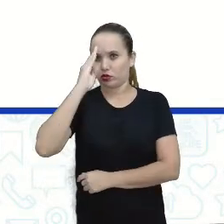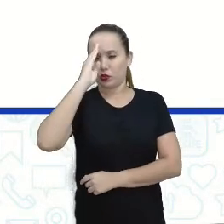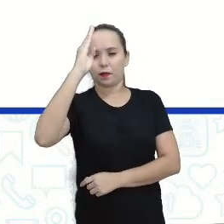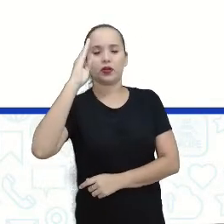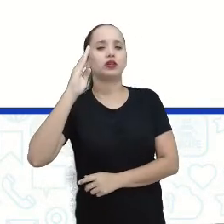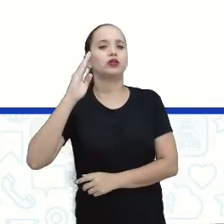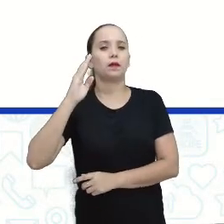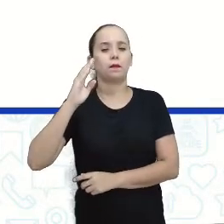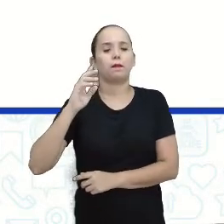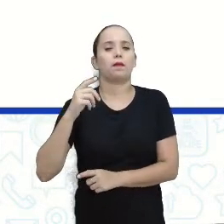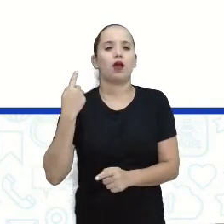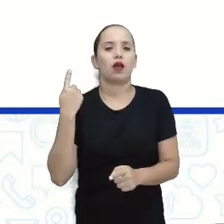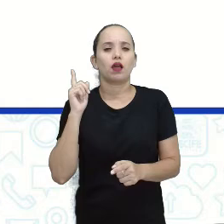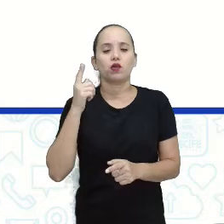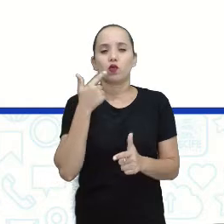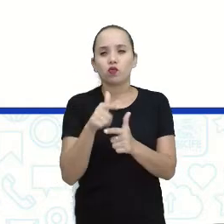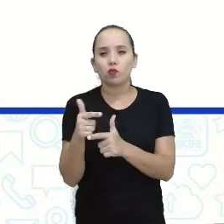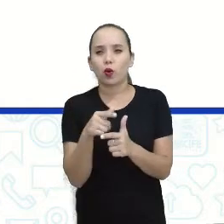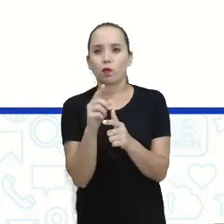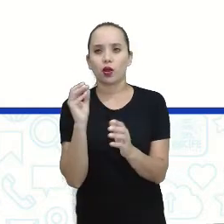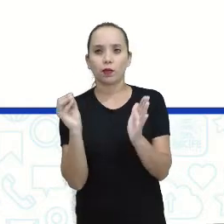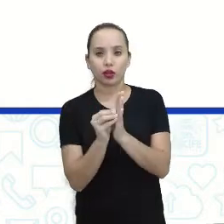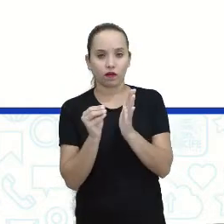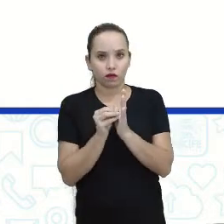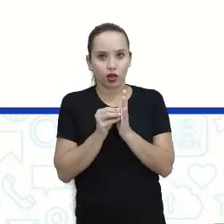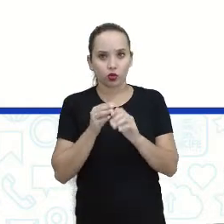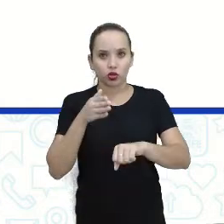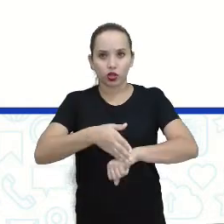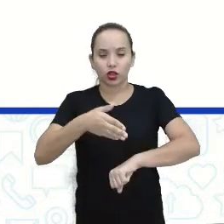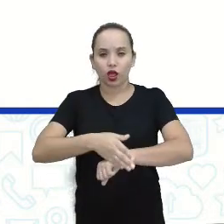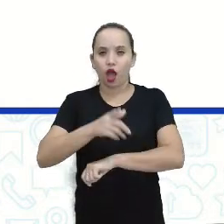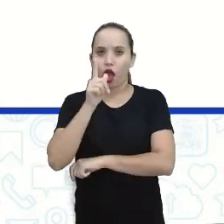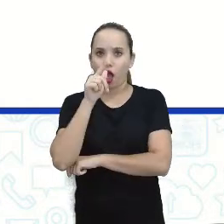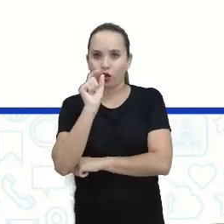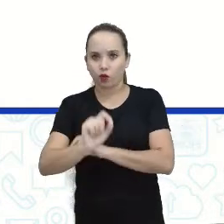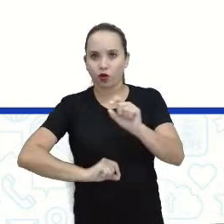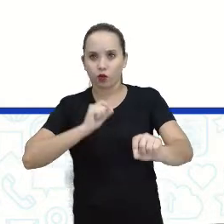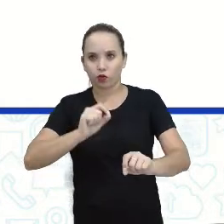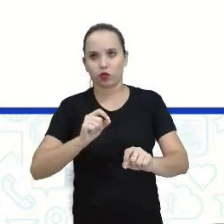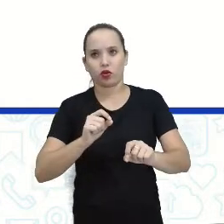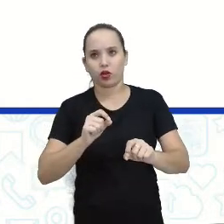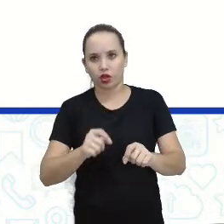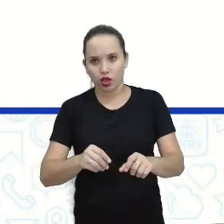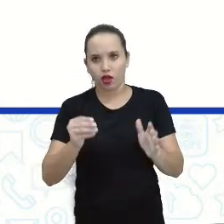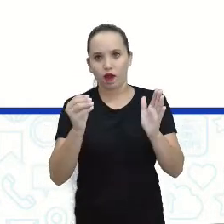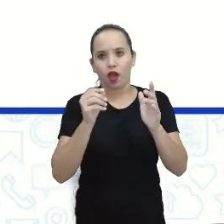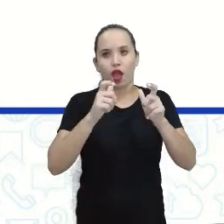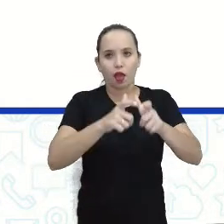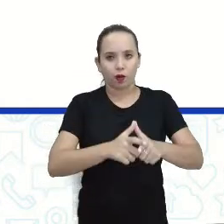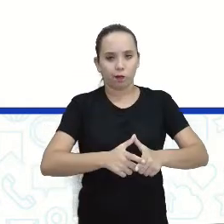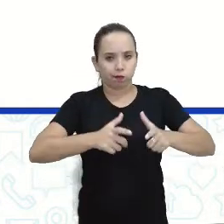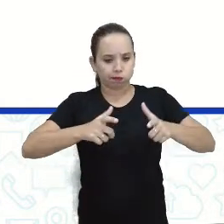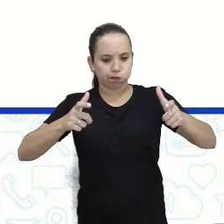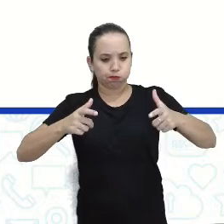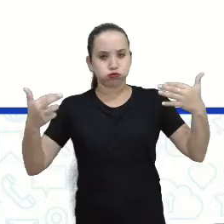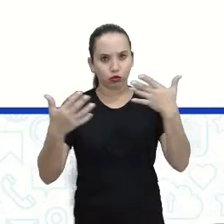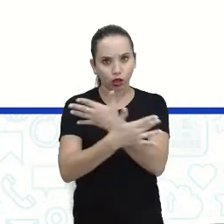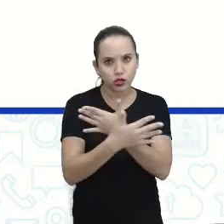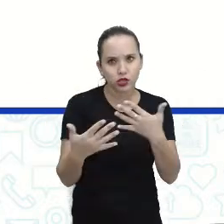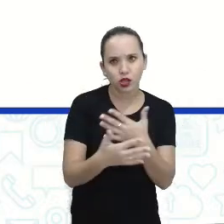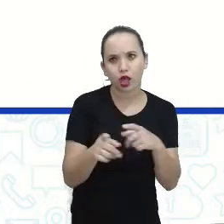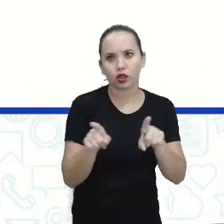para a falta de acesso à água. A falta de urbanização, crescimento populacional